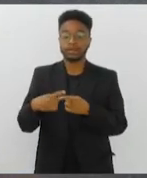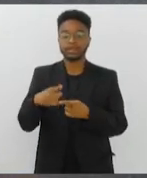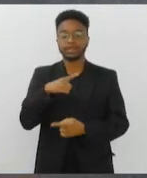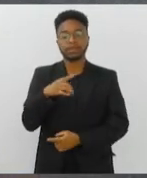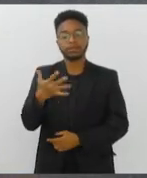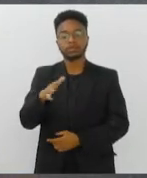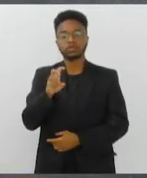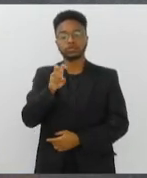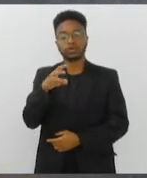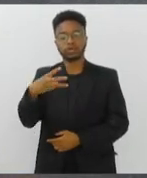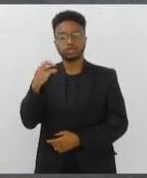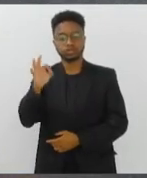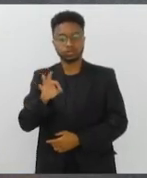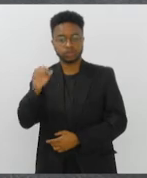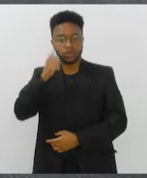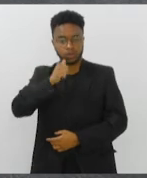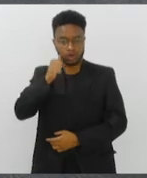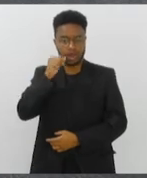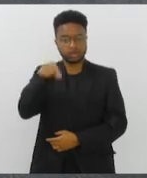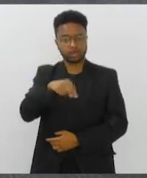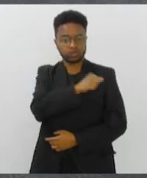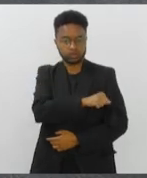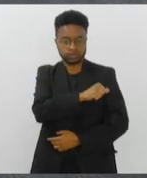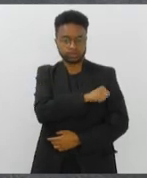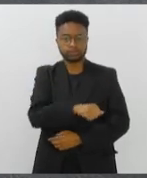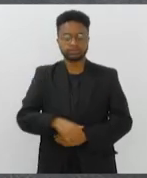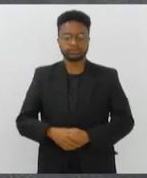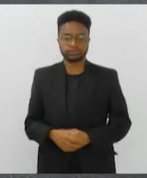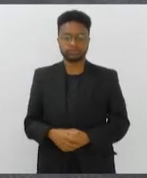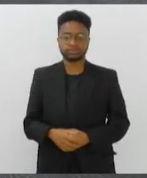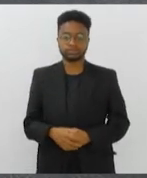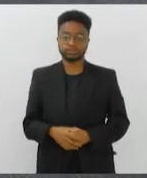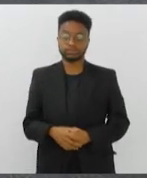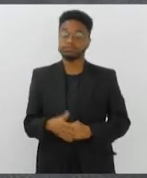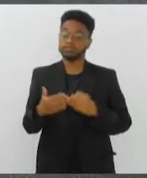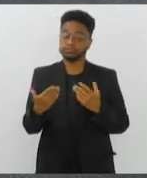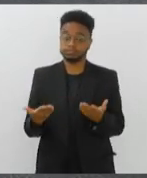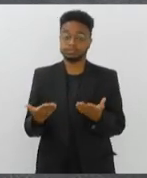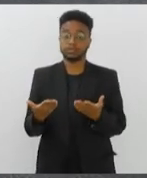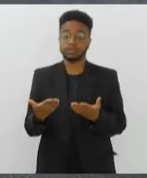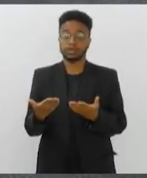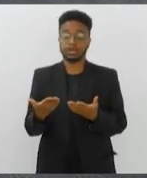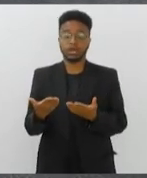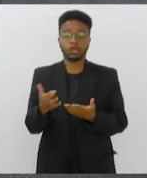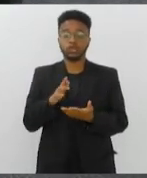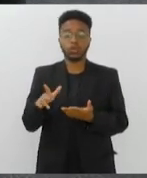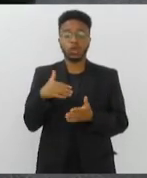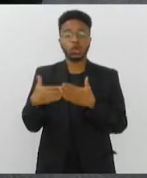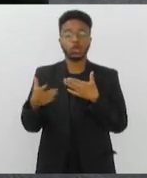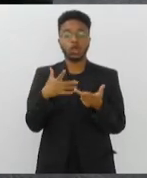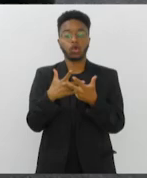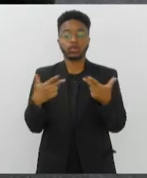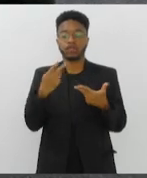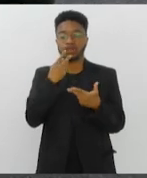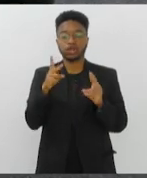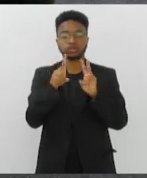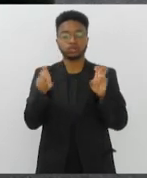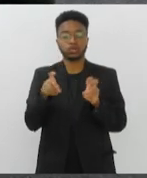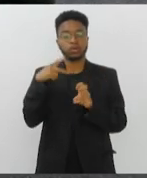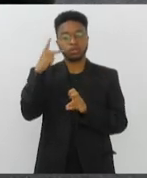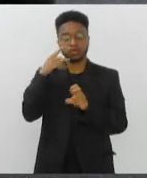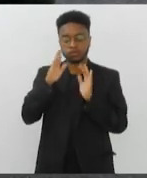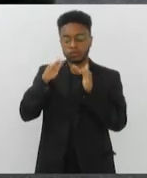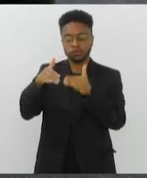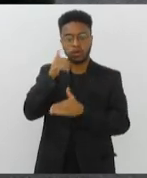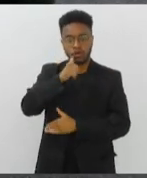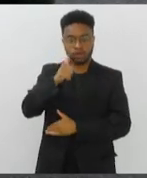de 53% de mulheres no nosso estado e não é qualquer coisa falar de políticas destinadas às mulheres,